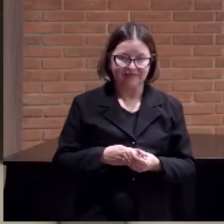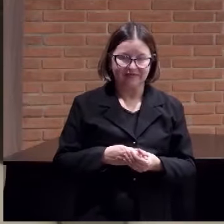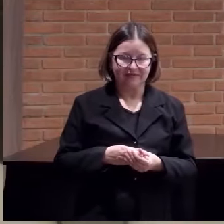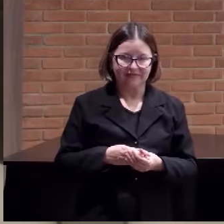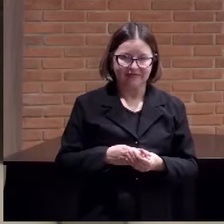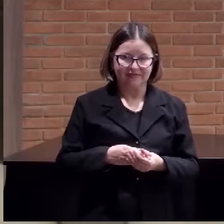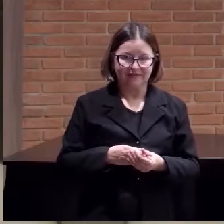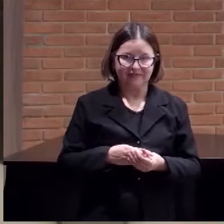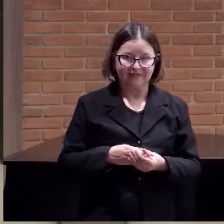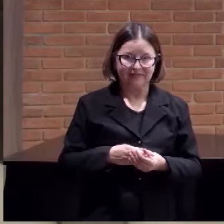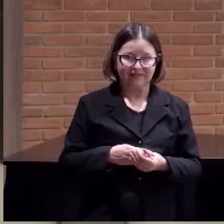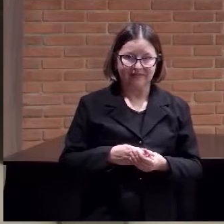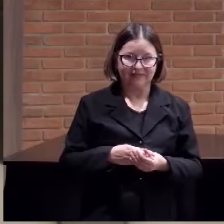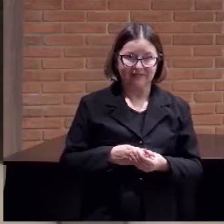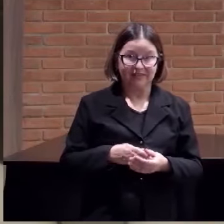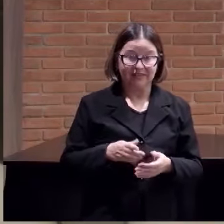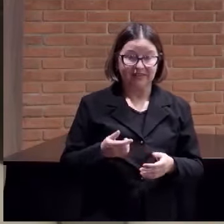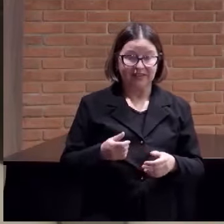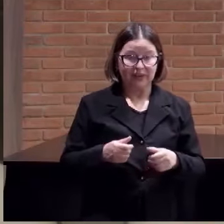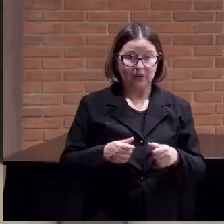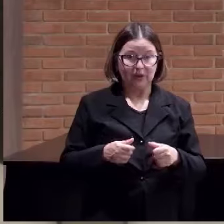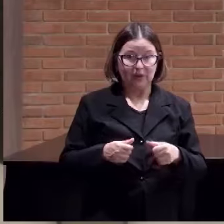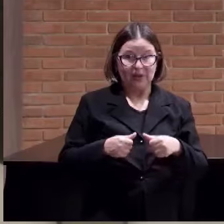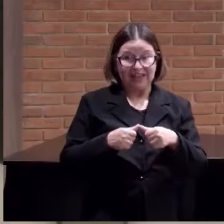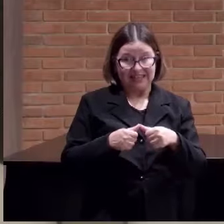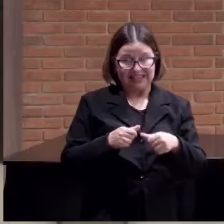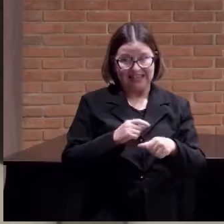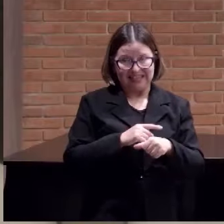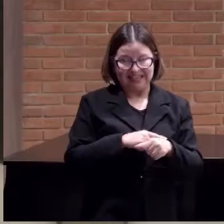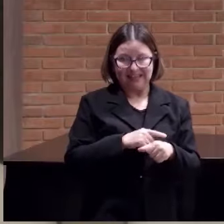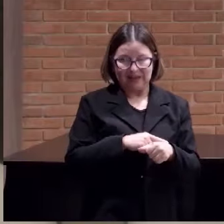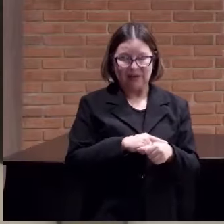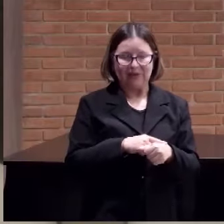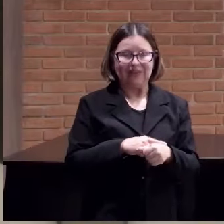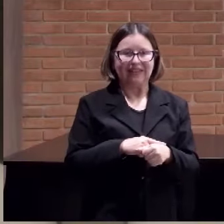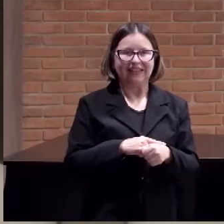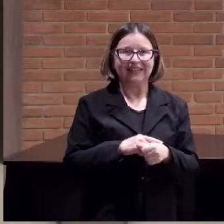literalmente, significa uma hora.